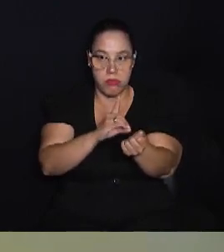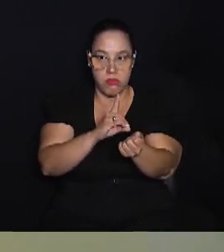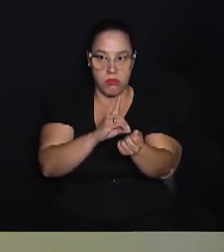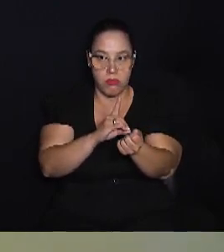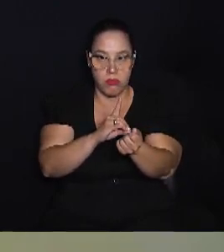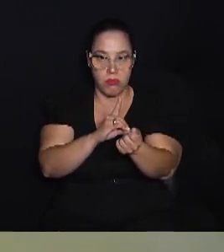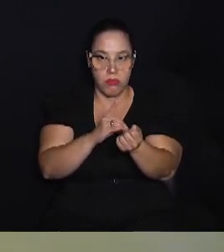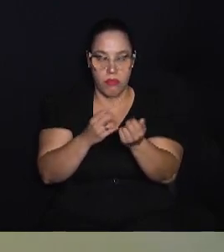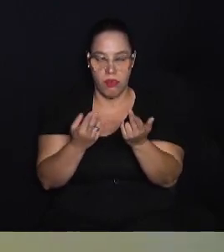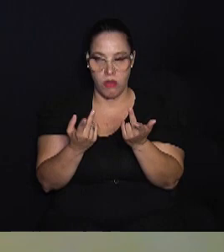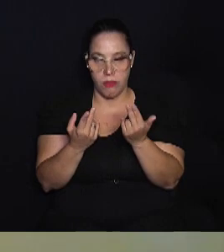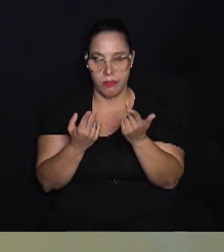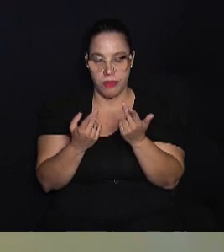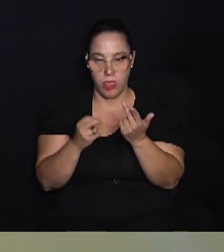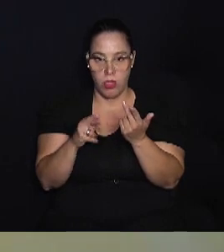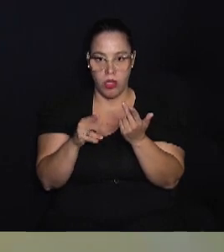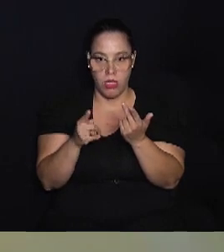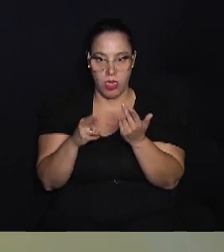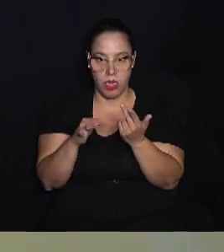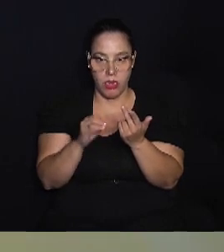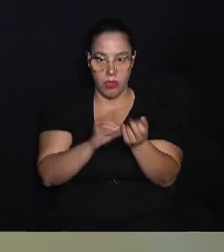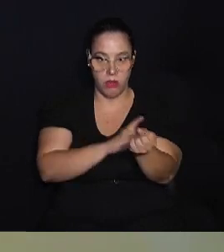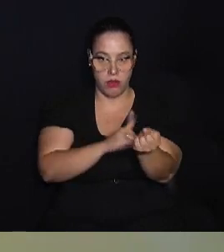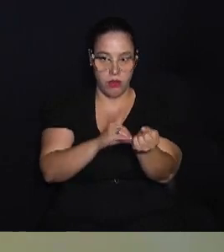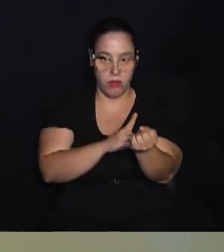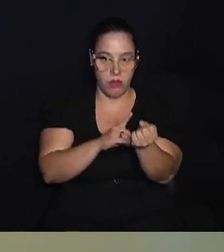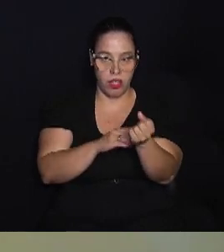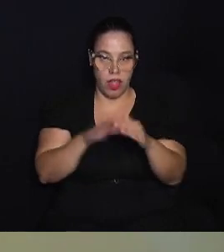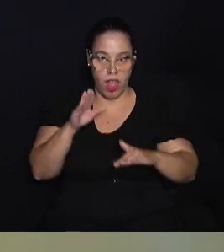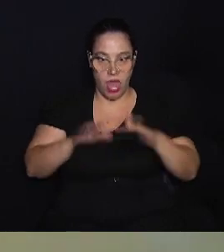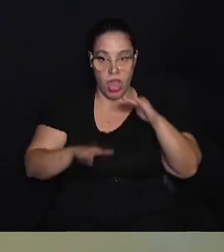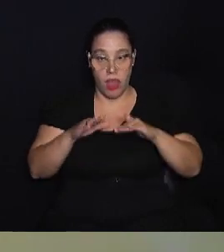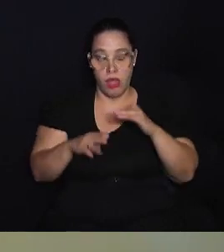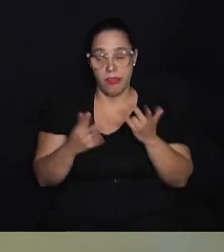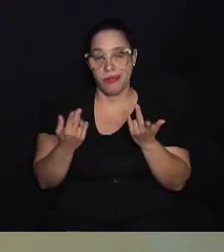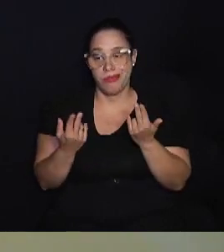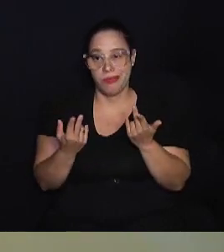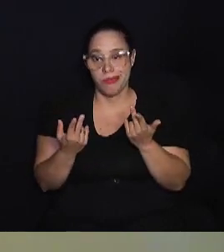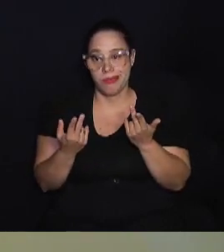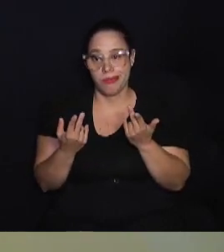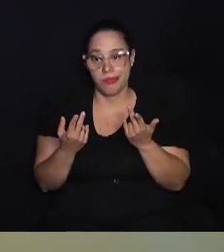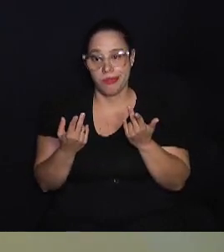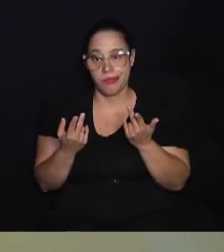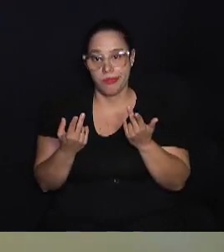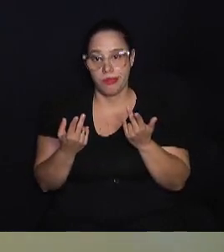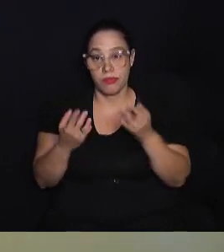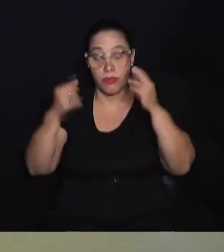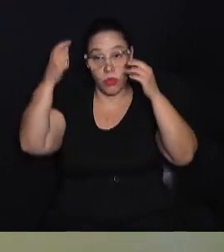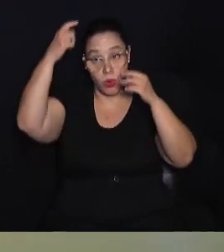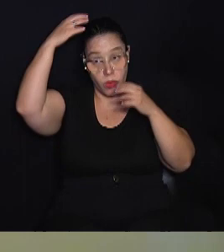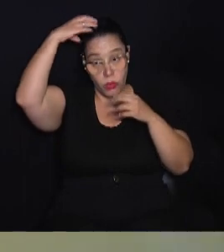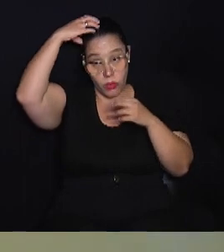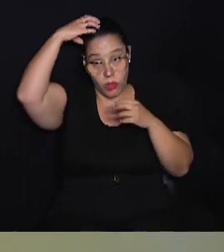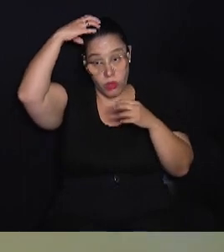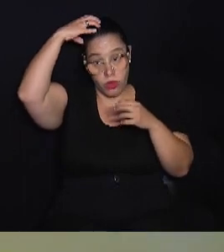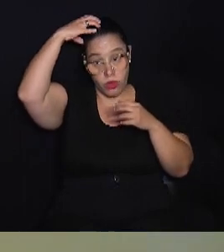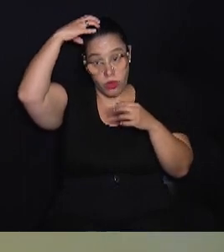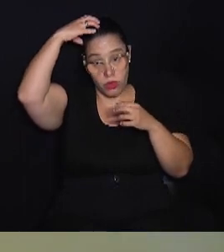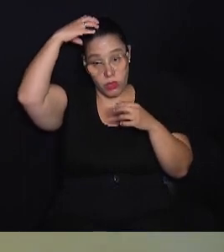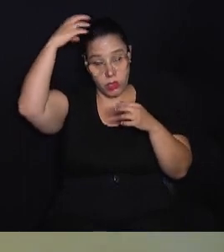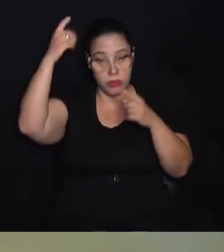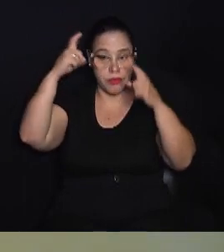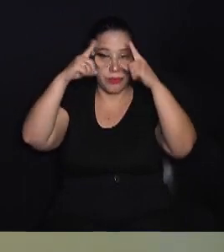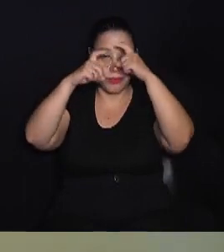A mesma proteína que aparece num diabético que está mais descontrolado é a mesma proteína que aparece no cérebro causando